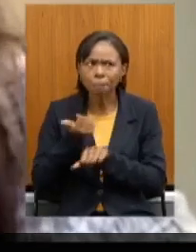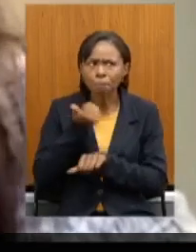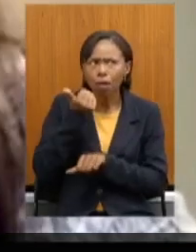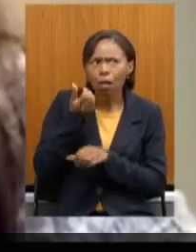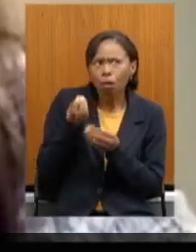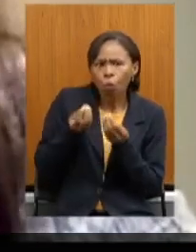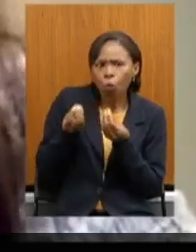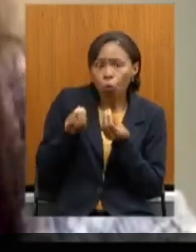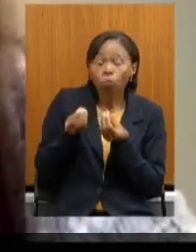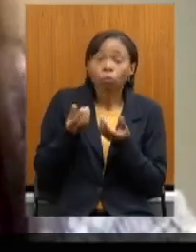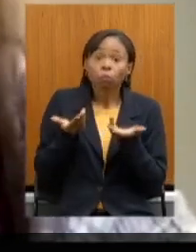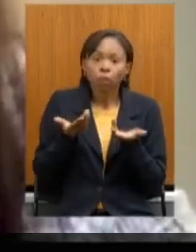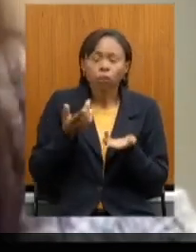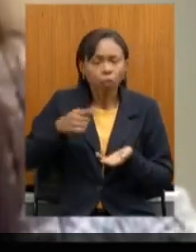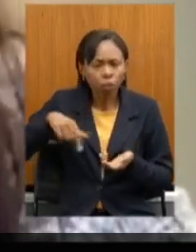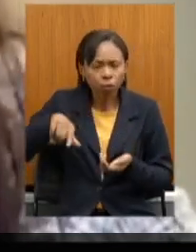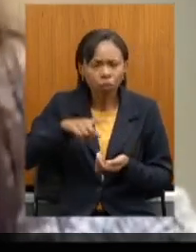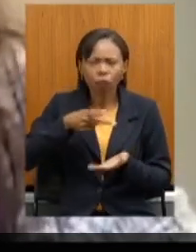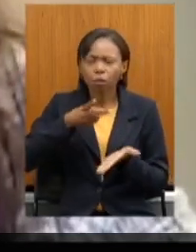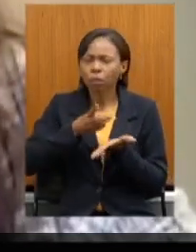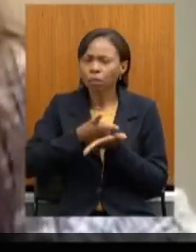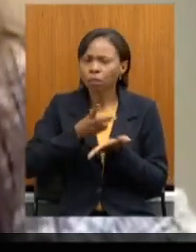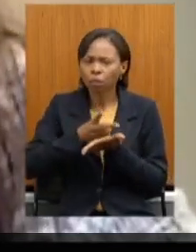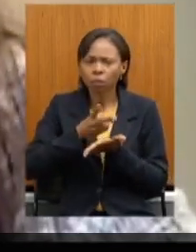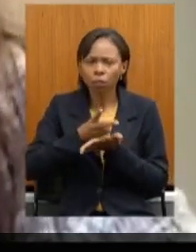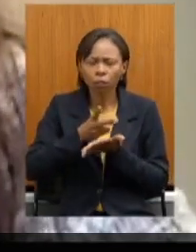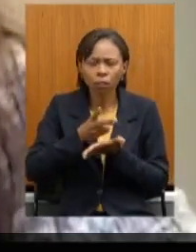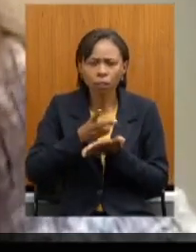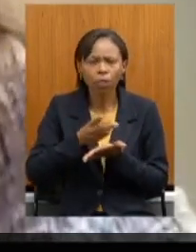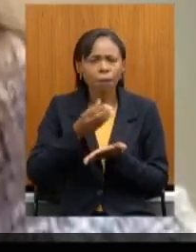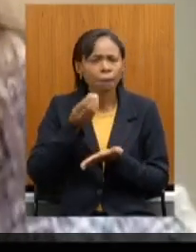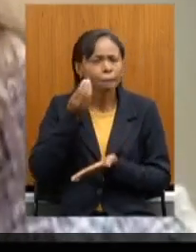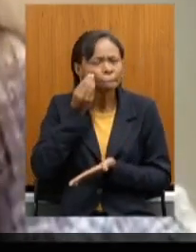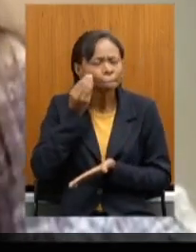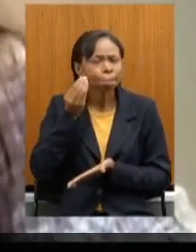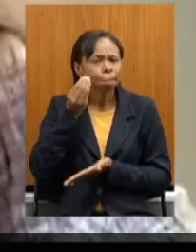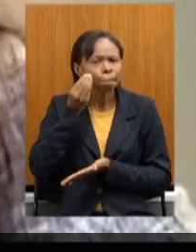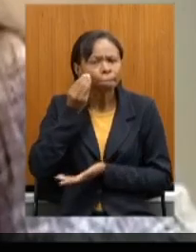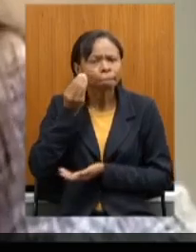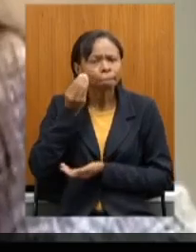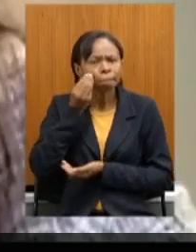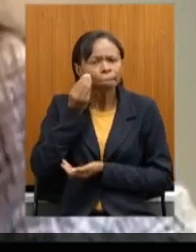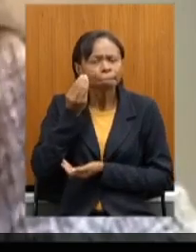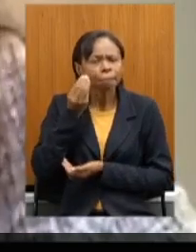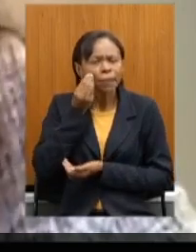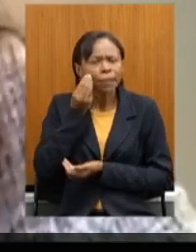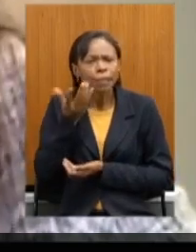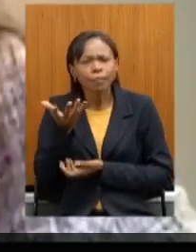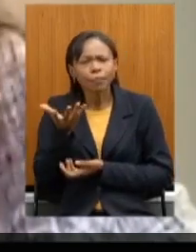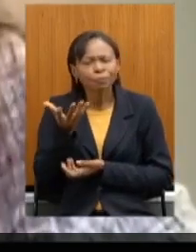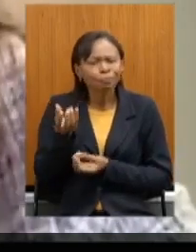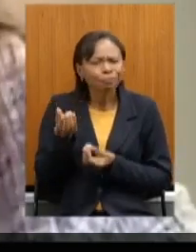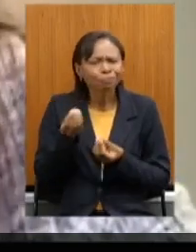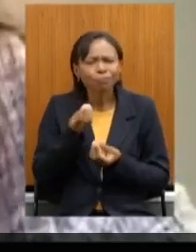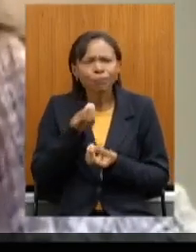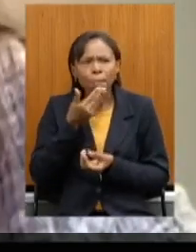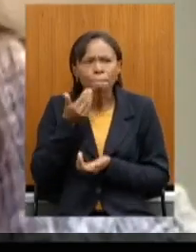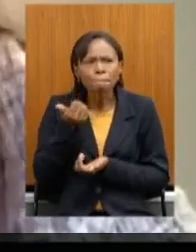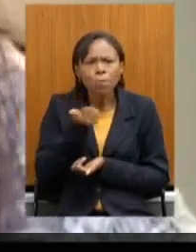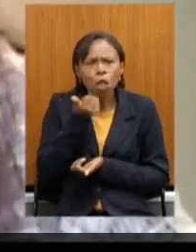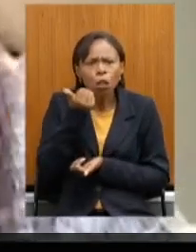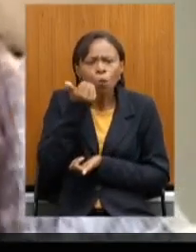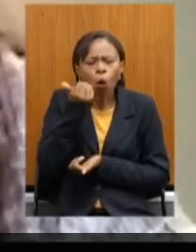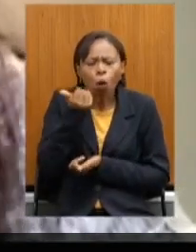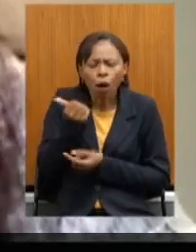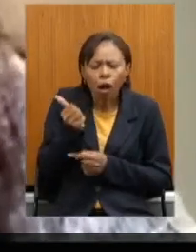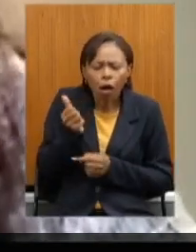vamos estar sempre, estou do Estado, buscando esses anseios, buscando melhorar essa reforma e dizer